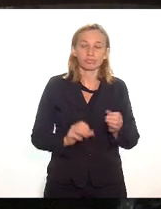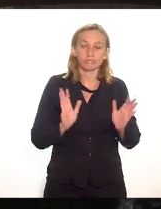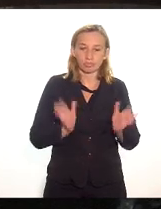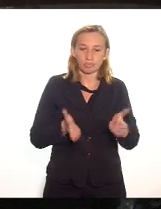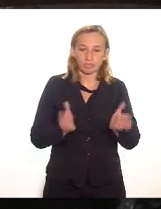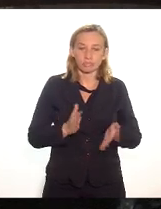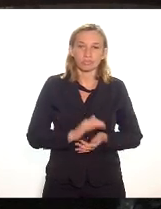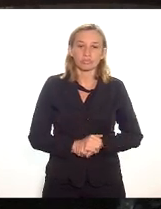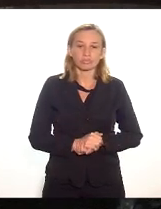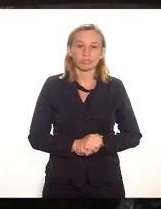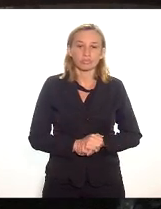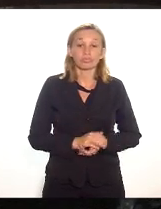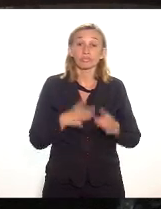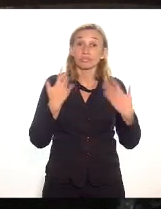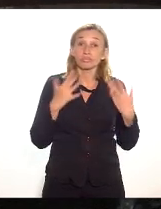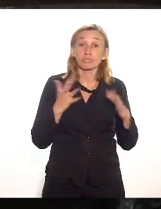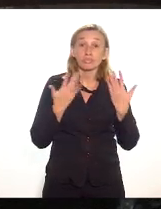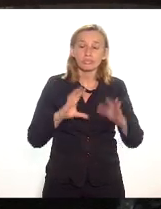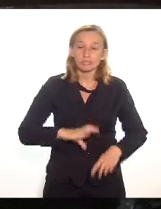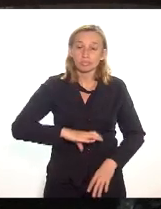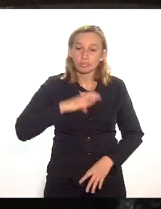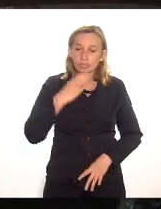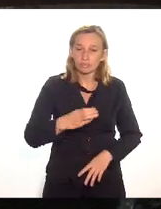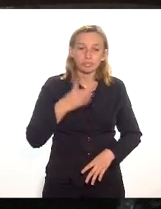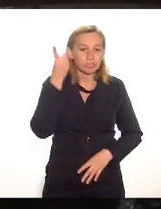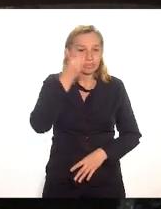hoje. Quero parabenizar a coragem dos